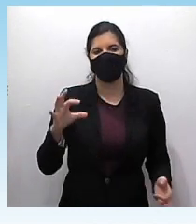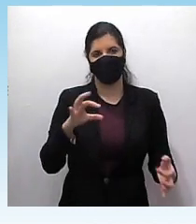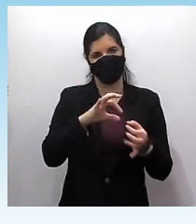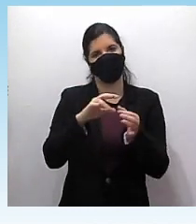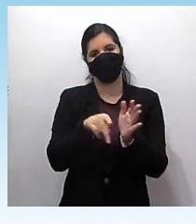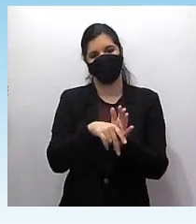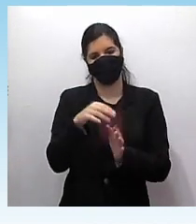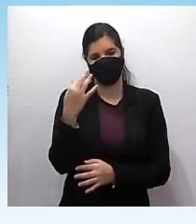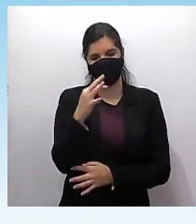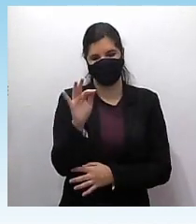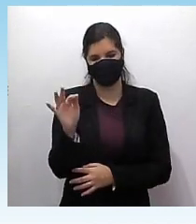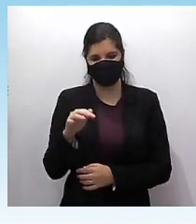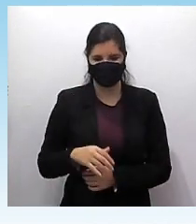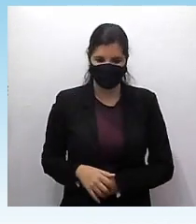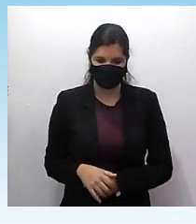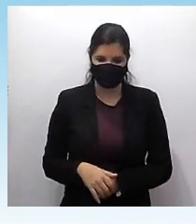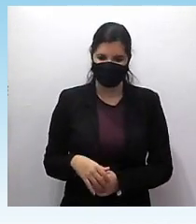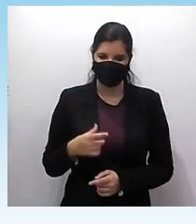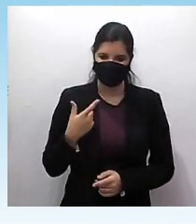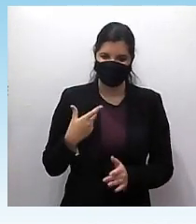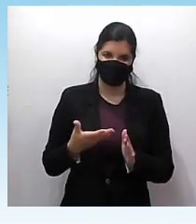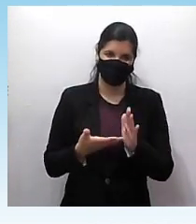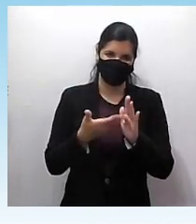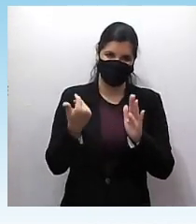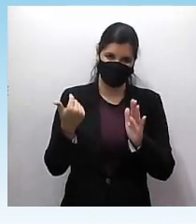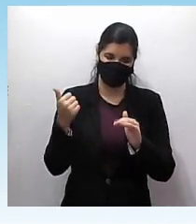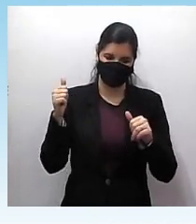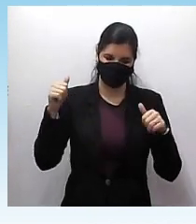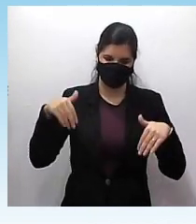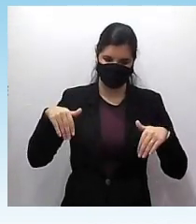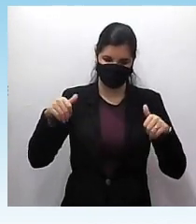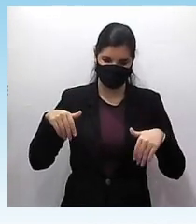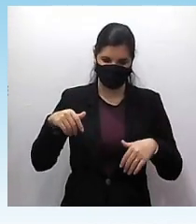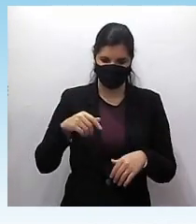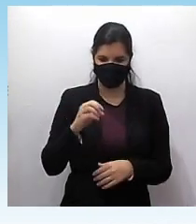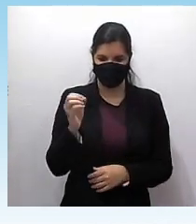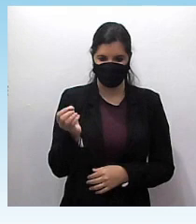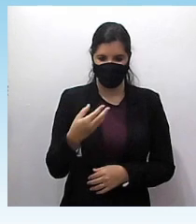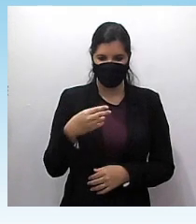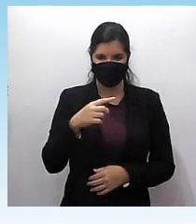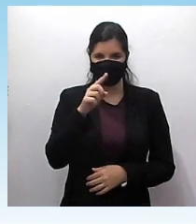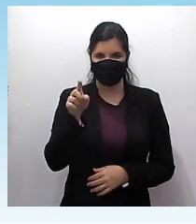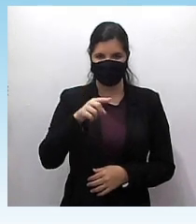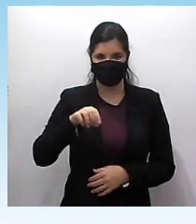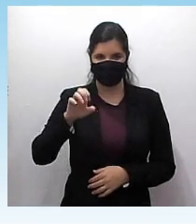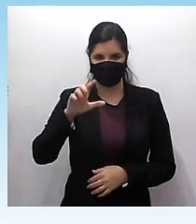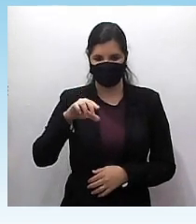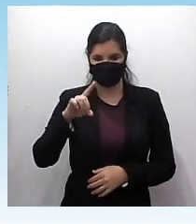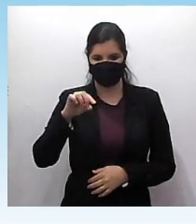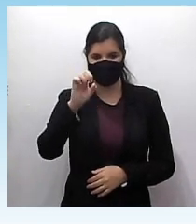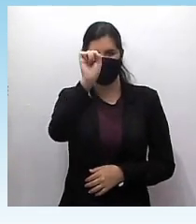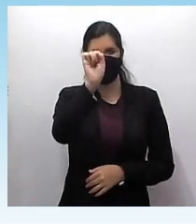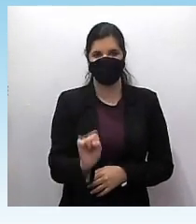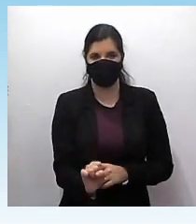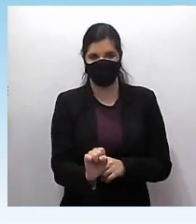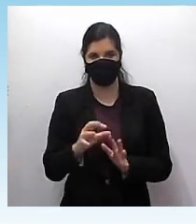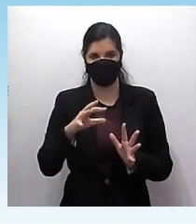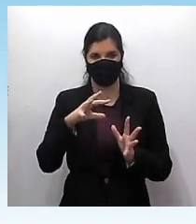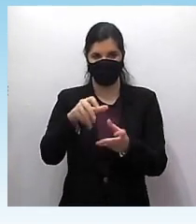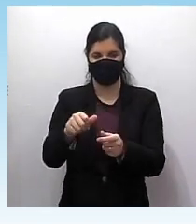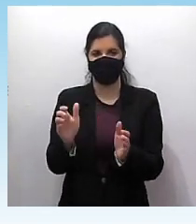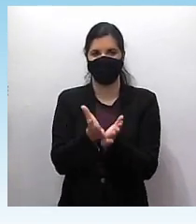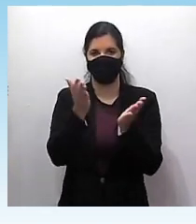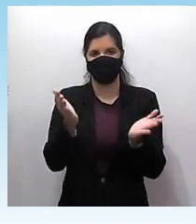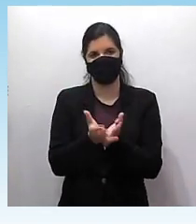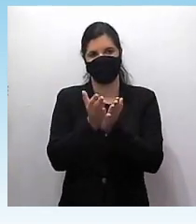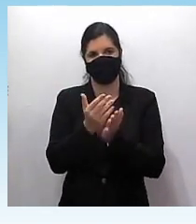da França. Então você tirando ali a Austrália e Nova Zelândia, perceba que o sul do mundo é pobre e o norte